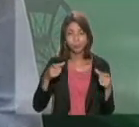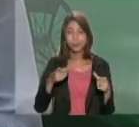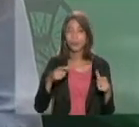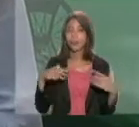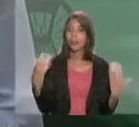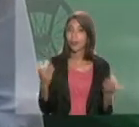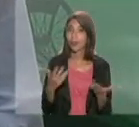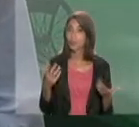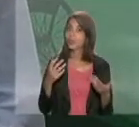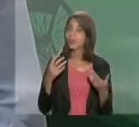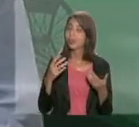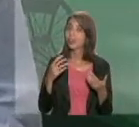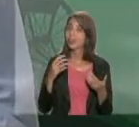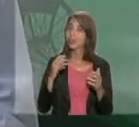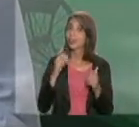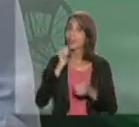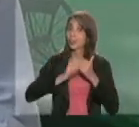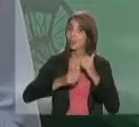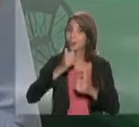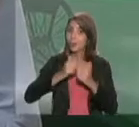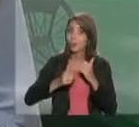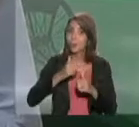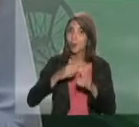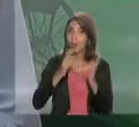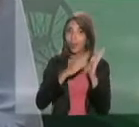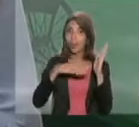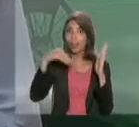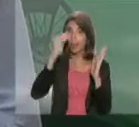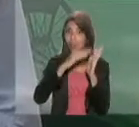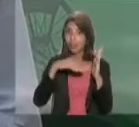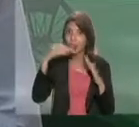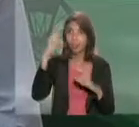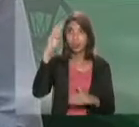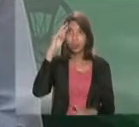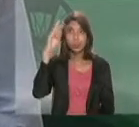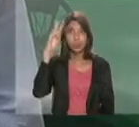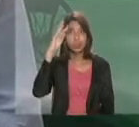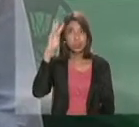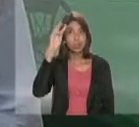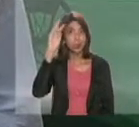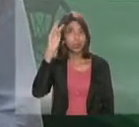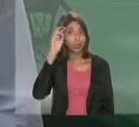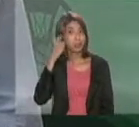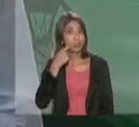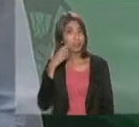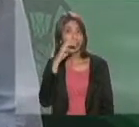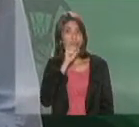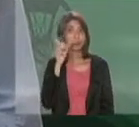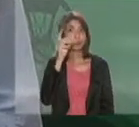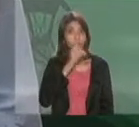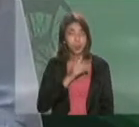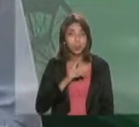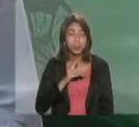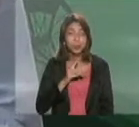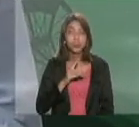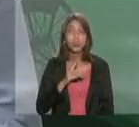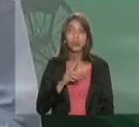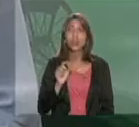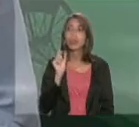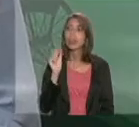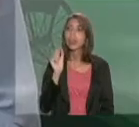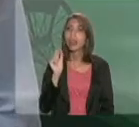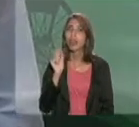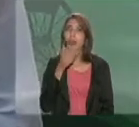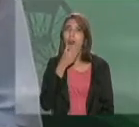com futebol, pela tabela, pelo calendário. Segunda, terça, quarta, quinta, sexta, sábado, domingo. Qual pai